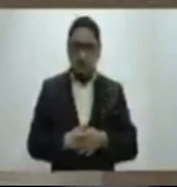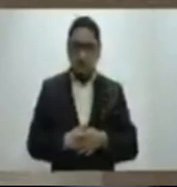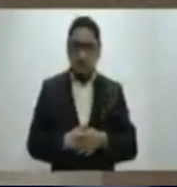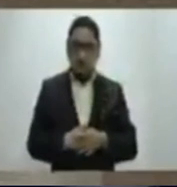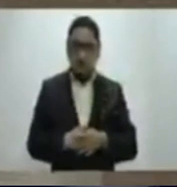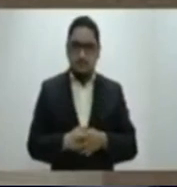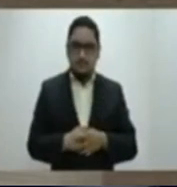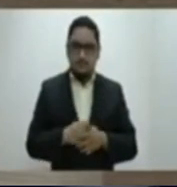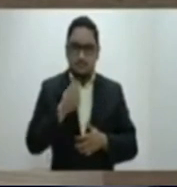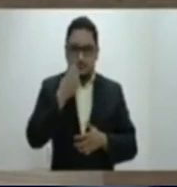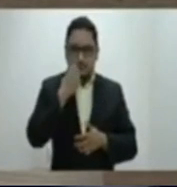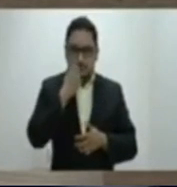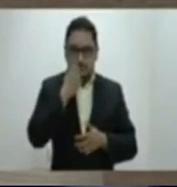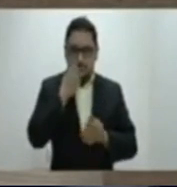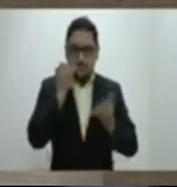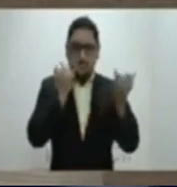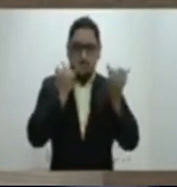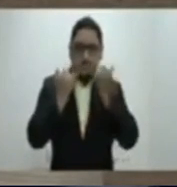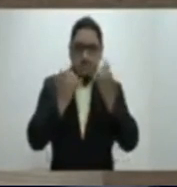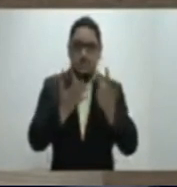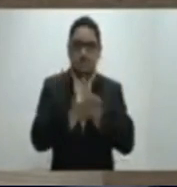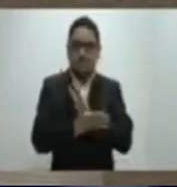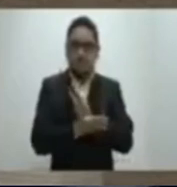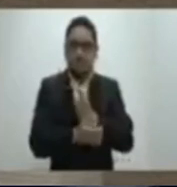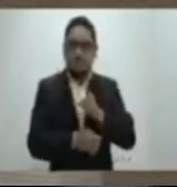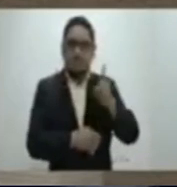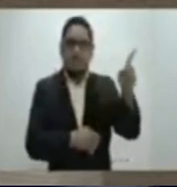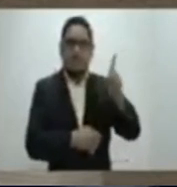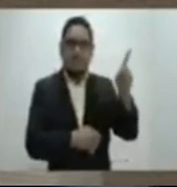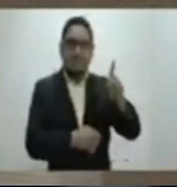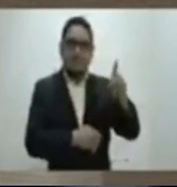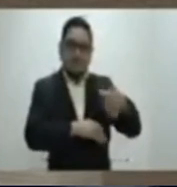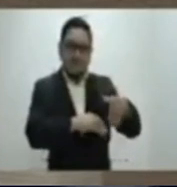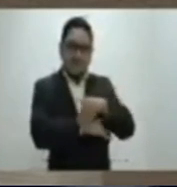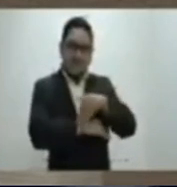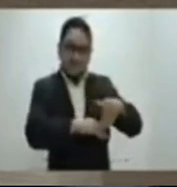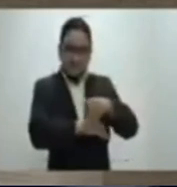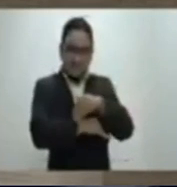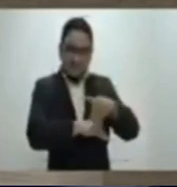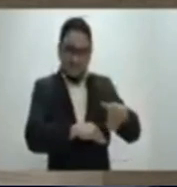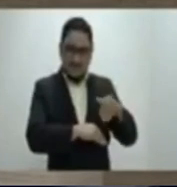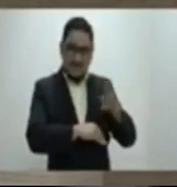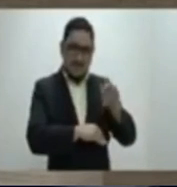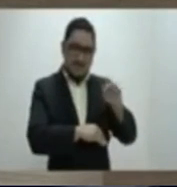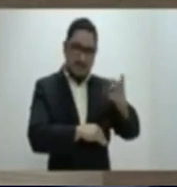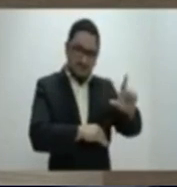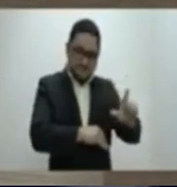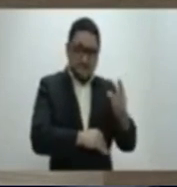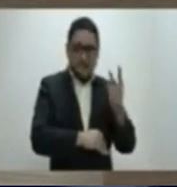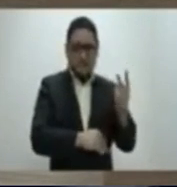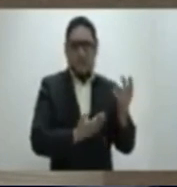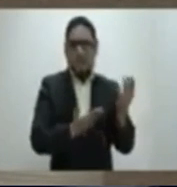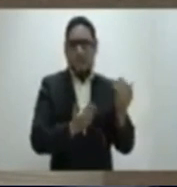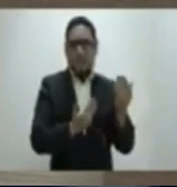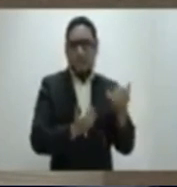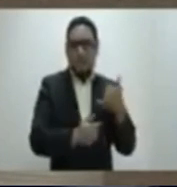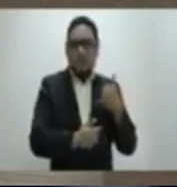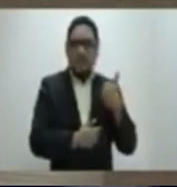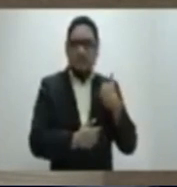lido a informação acerca do que aconteceu no centro de convivência na Avenida Brasil, onde dois jovens